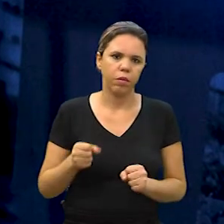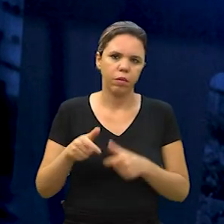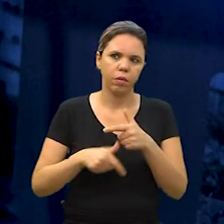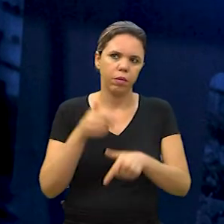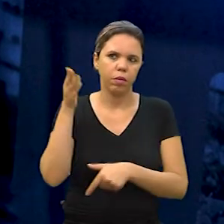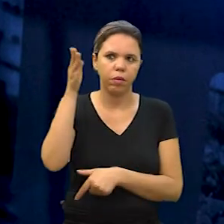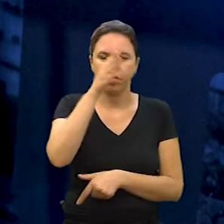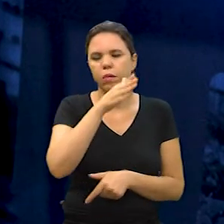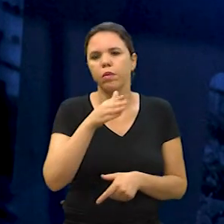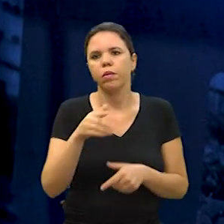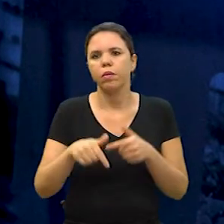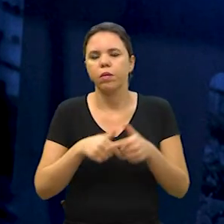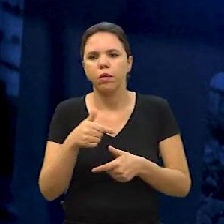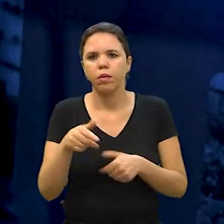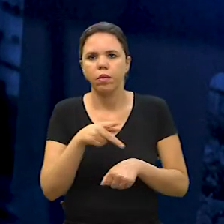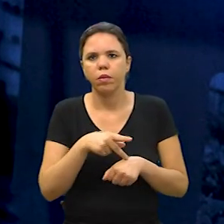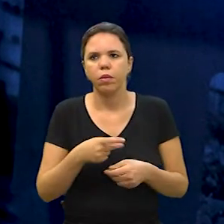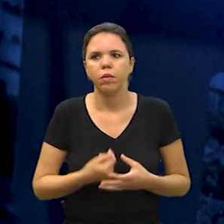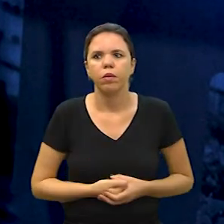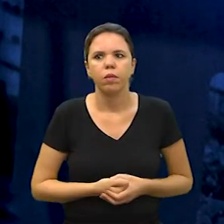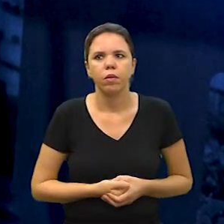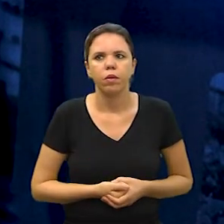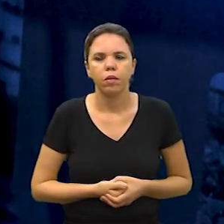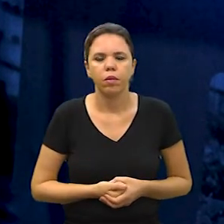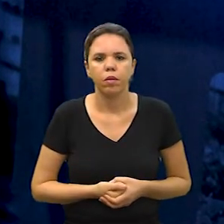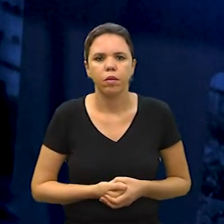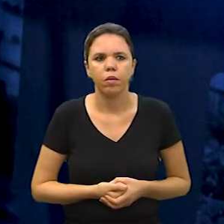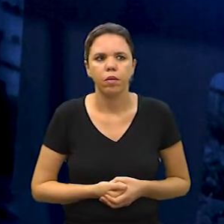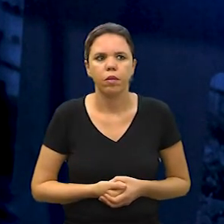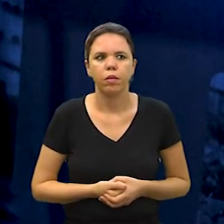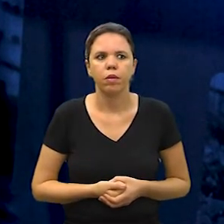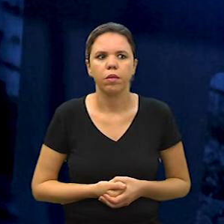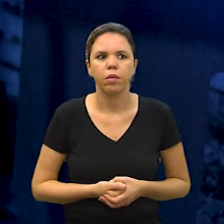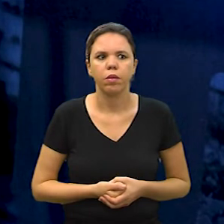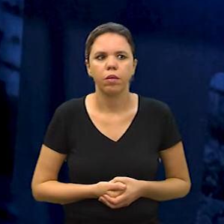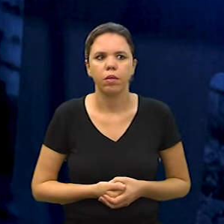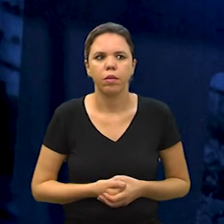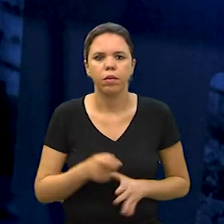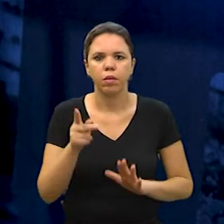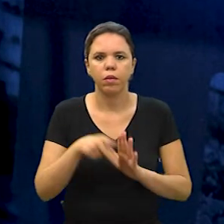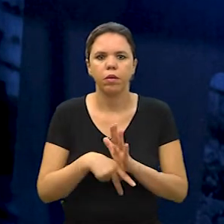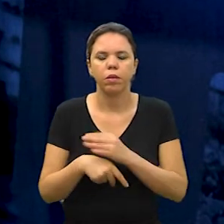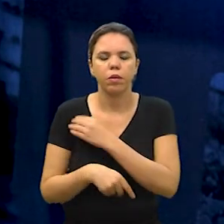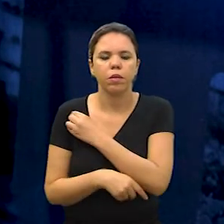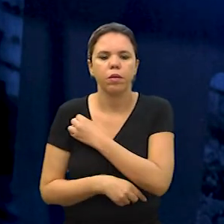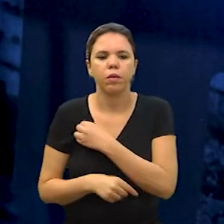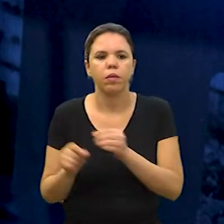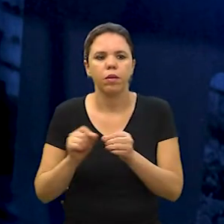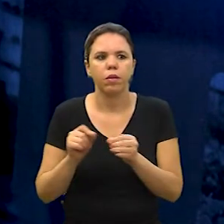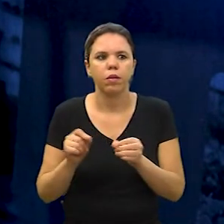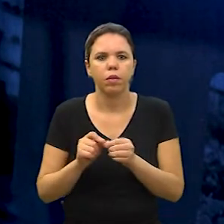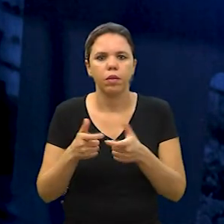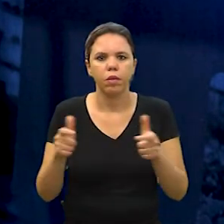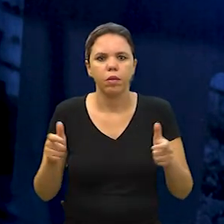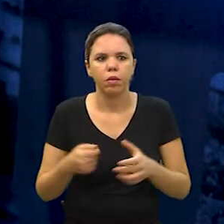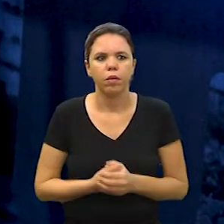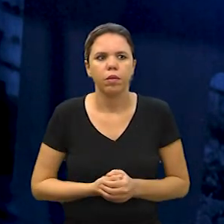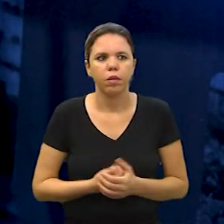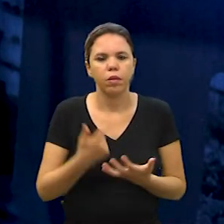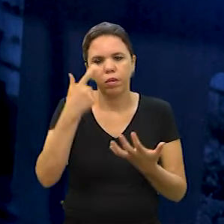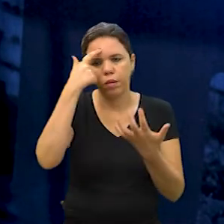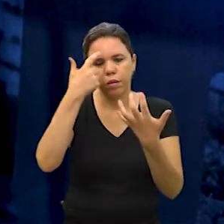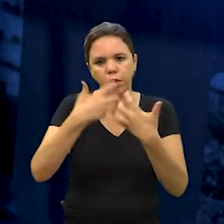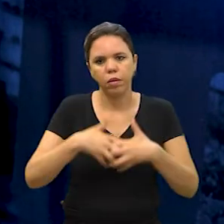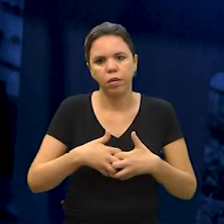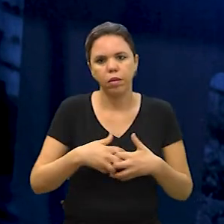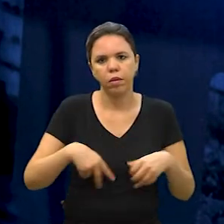de você entender a dinâmica de cada país, né? E aí traçar, né, projetos e fazer um plano de expansão, pensando,